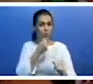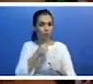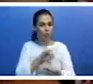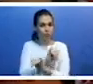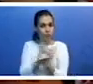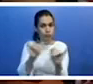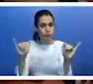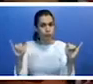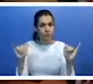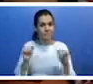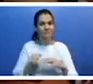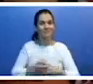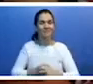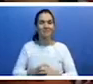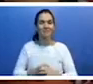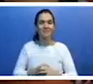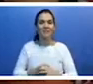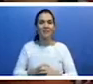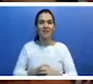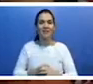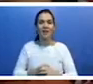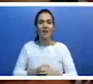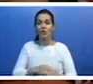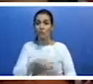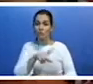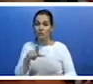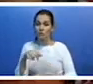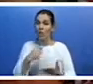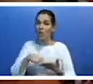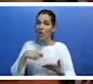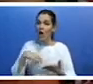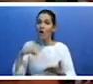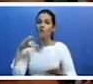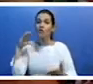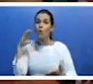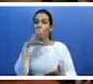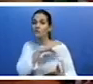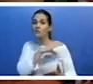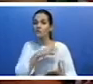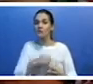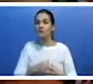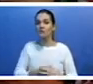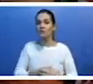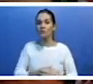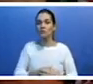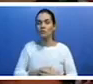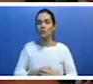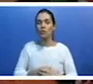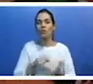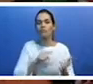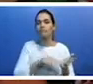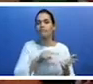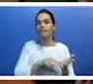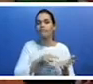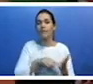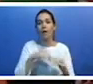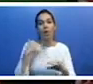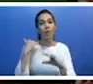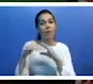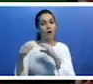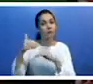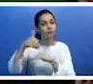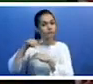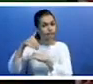as vantagens e a velocidade e precisão, né, quando uma mensagem é transmitida por